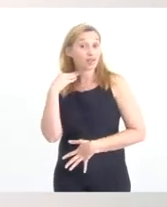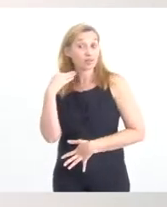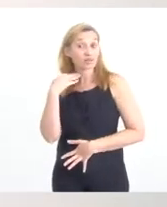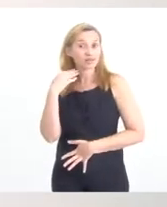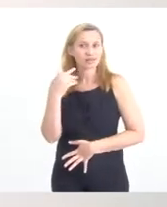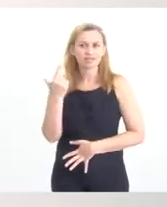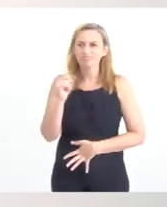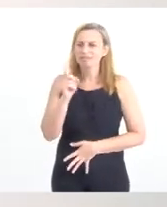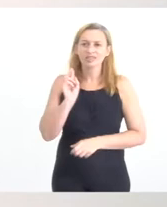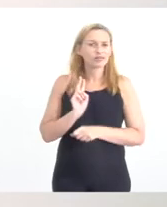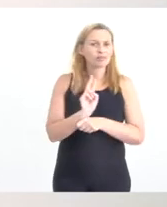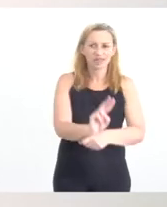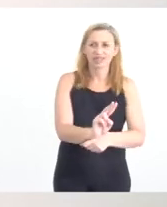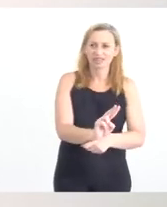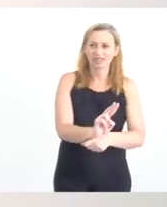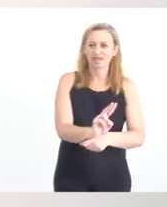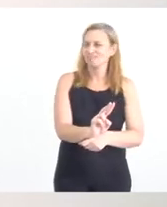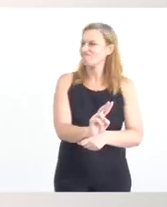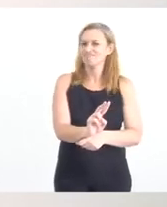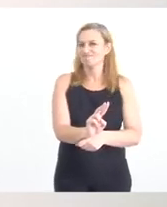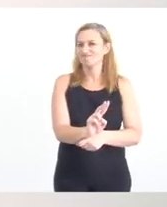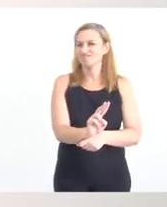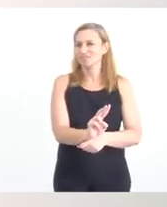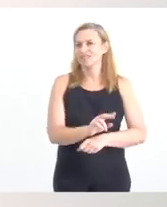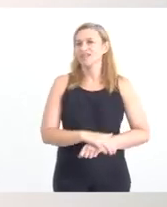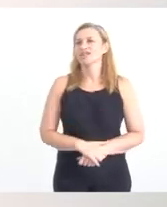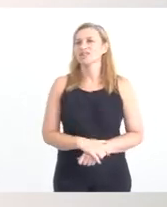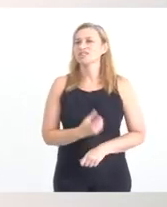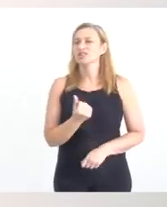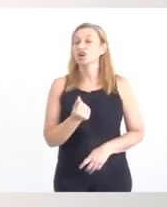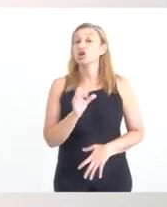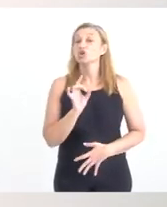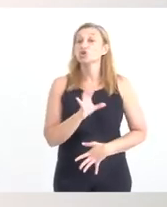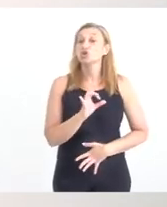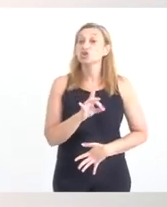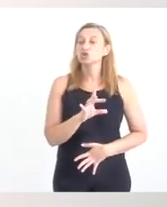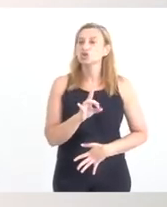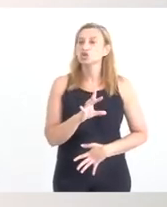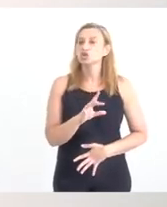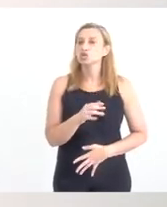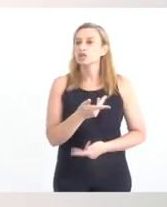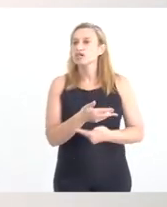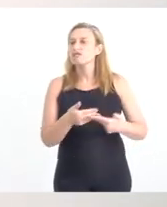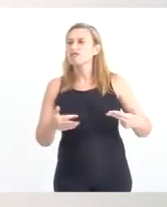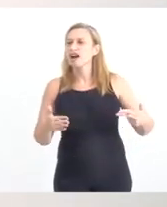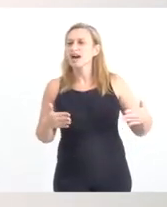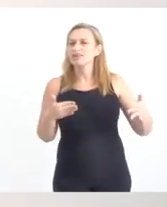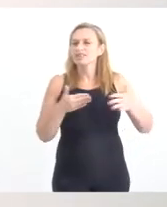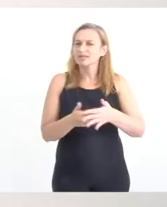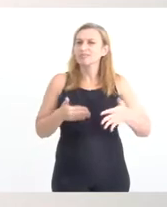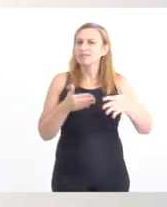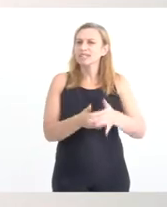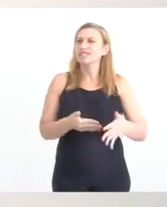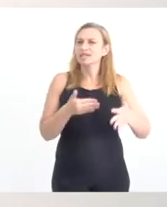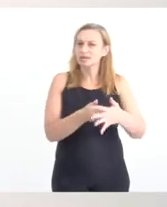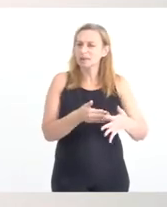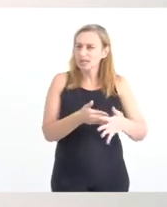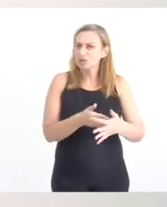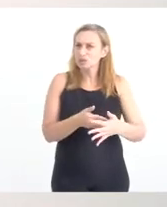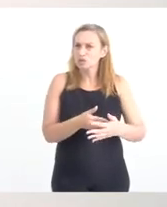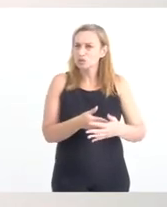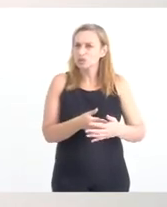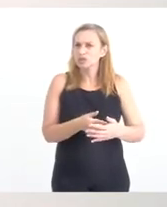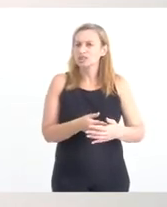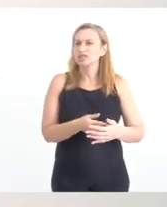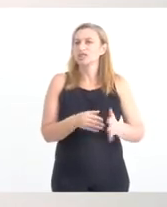não emprestaram esses dinheiros e colocaram uma série de empecilho para que